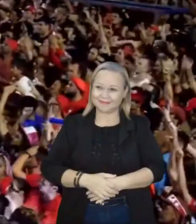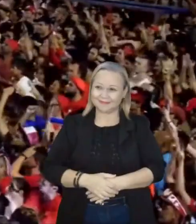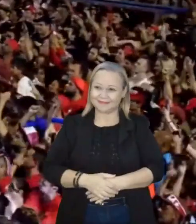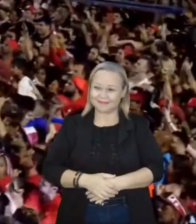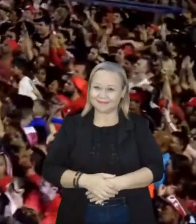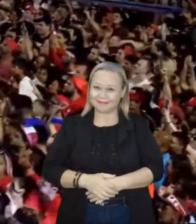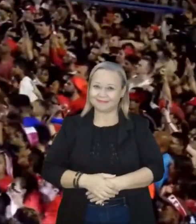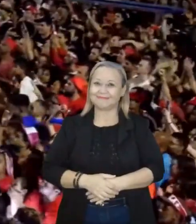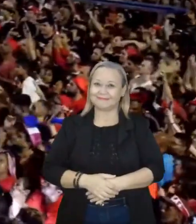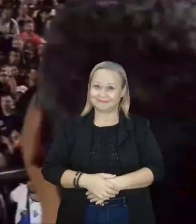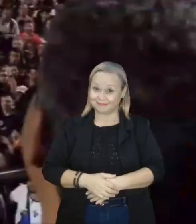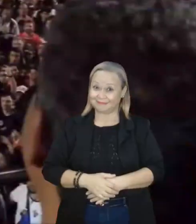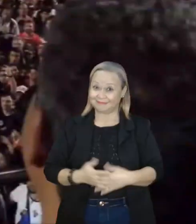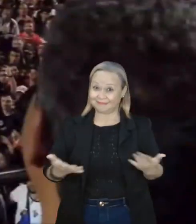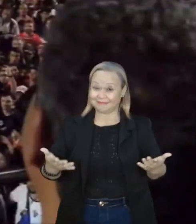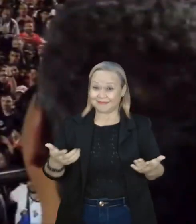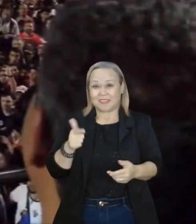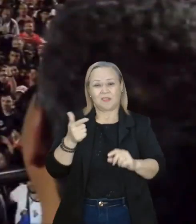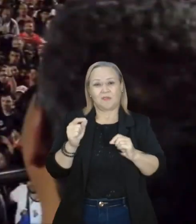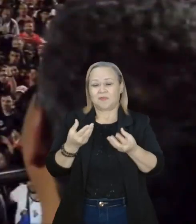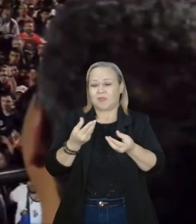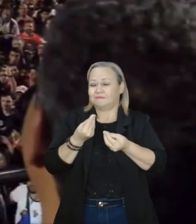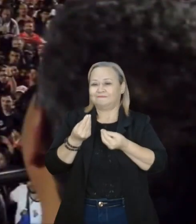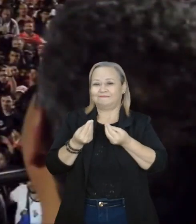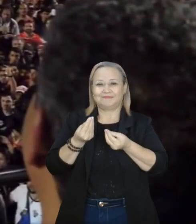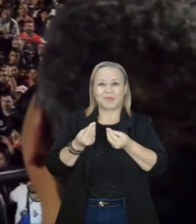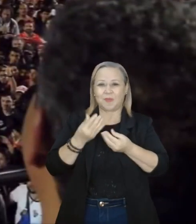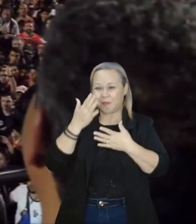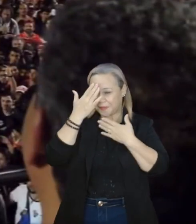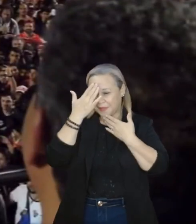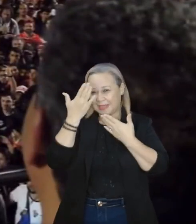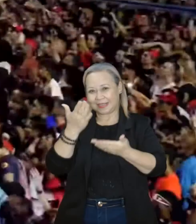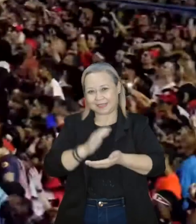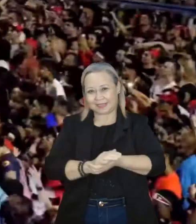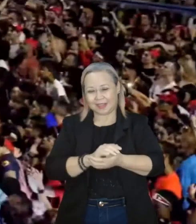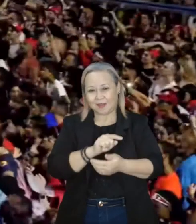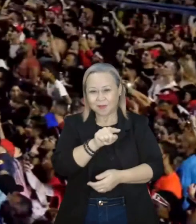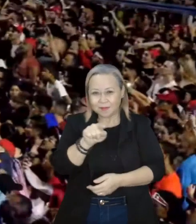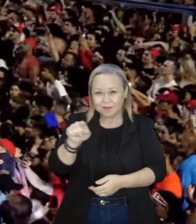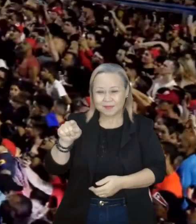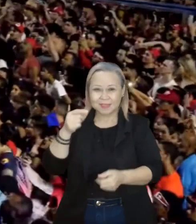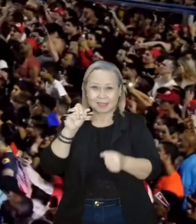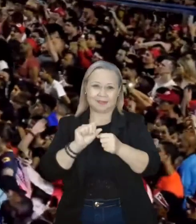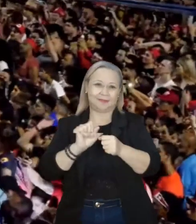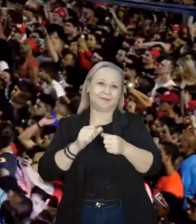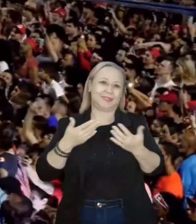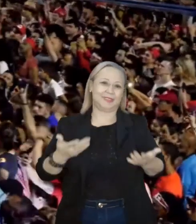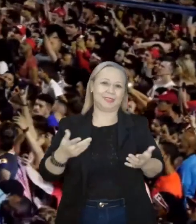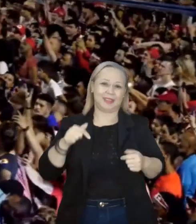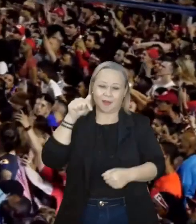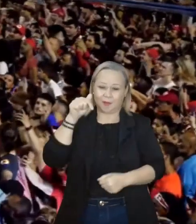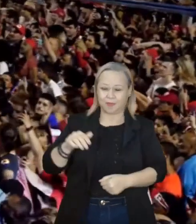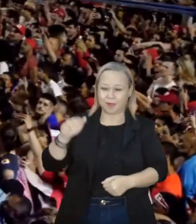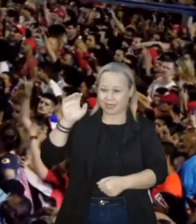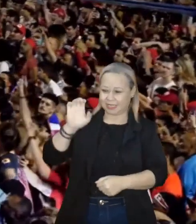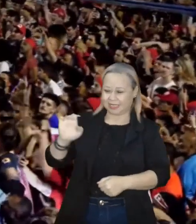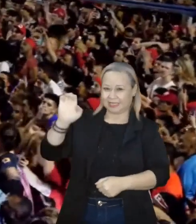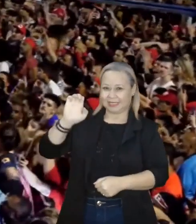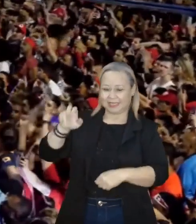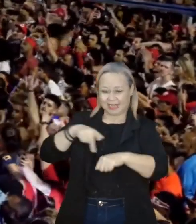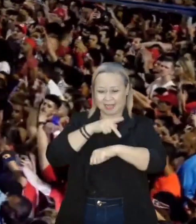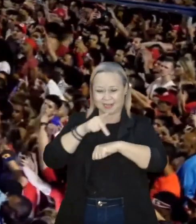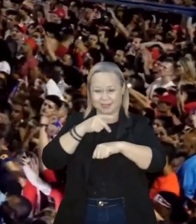Galera, não tenho como agradecer o que vocês fizeram por esse estado, por esse